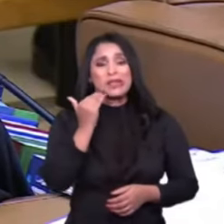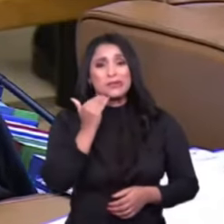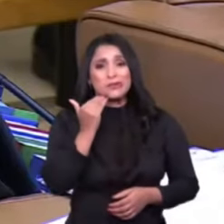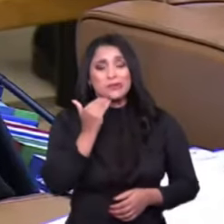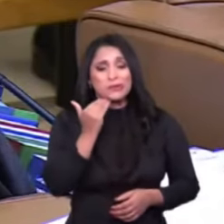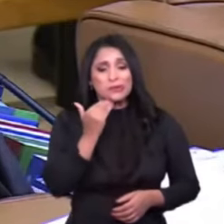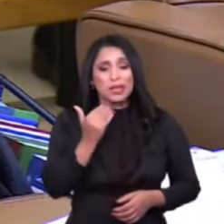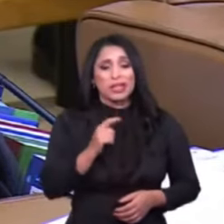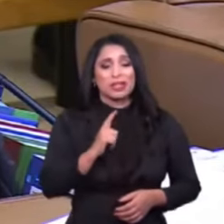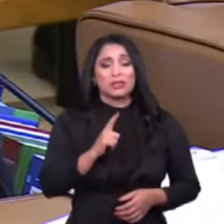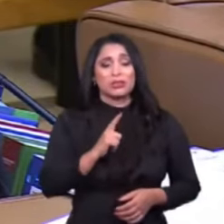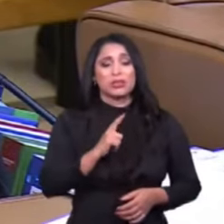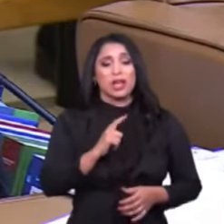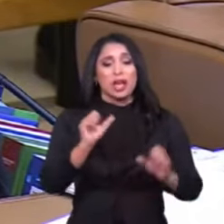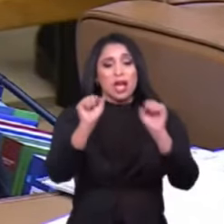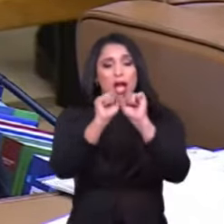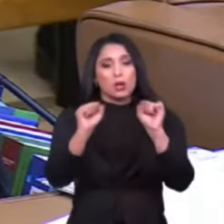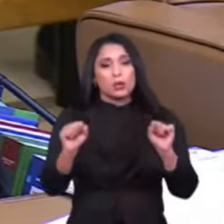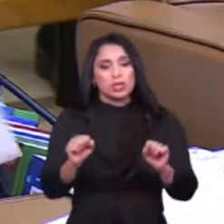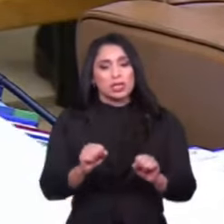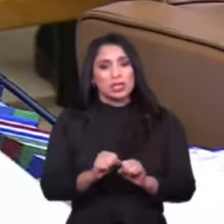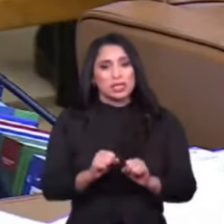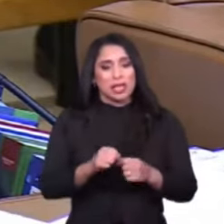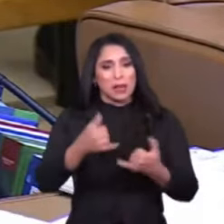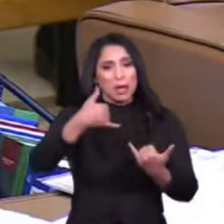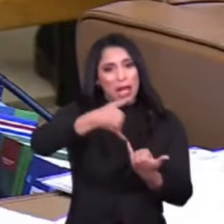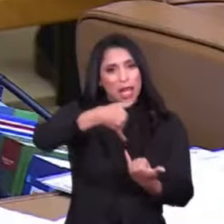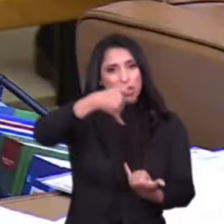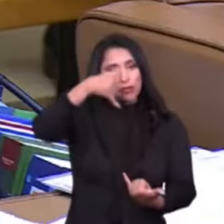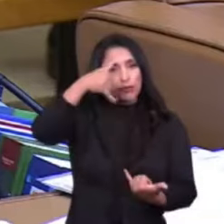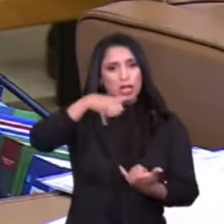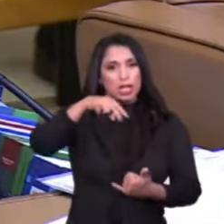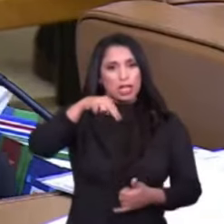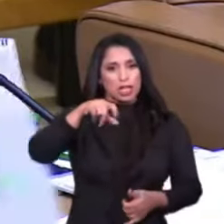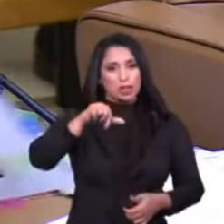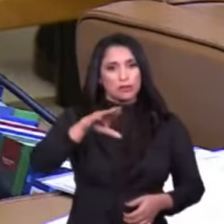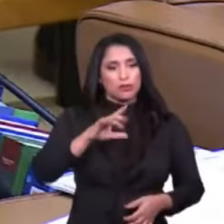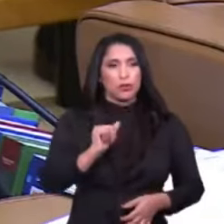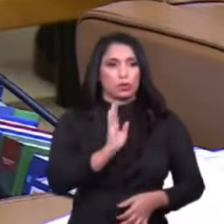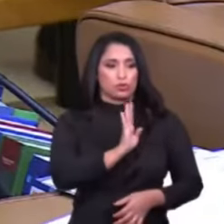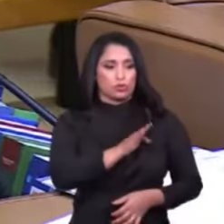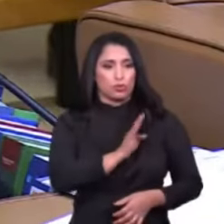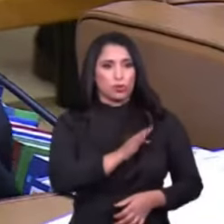congênitos associados ao sistema nervoso central, ao sistema cardiovascular,